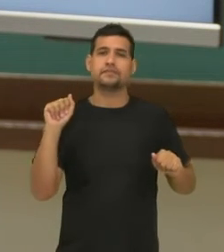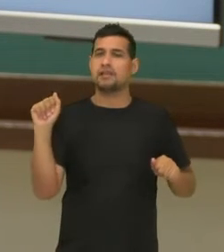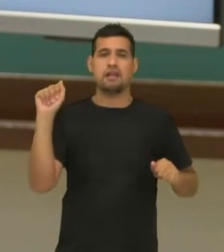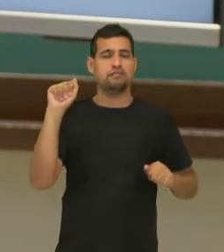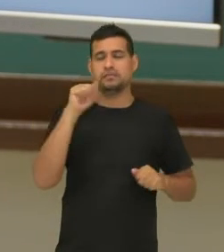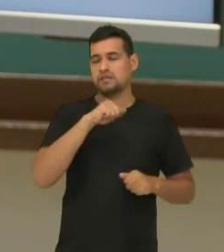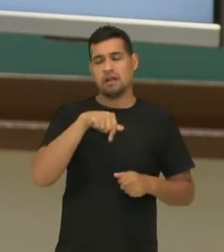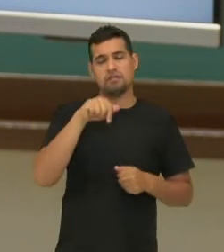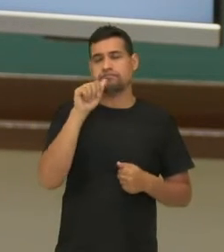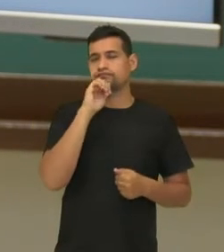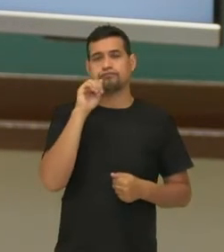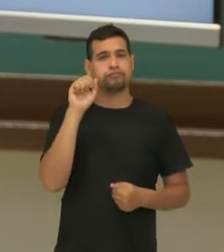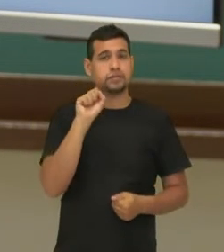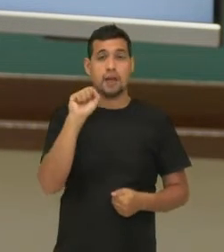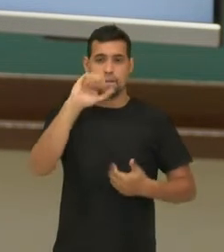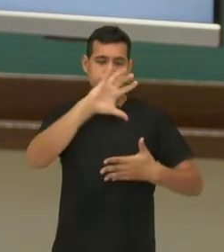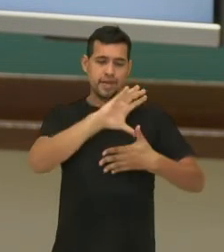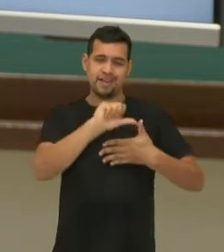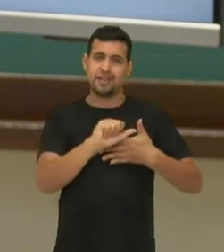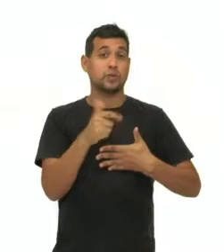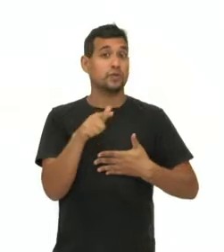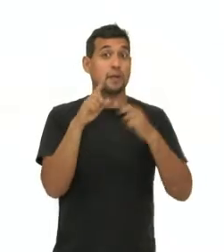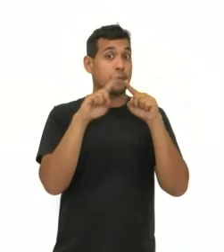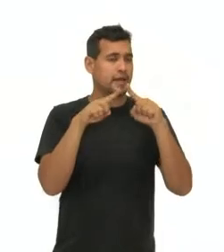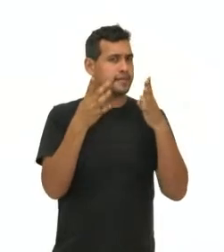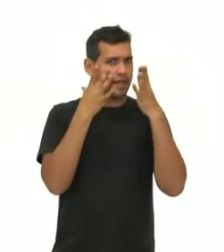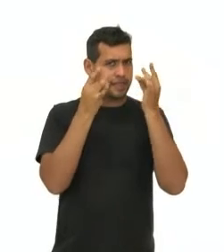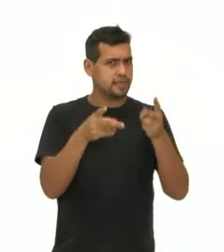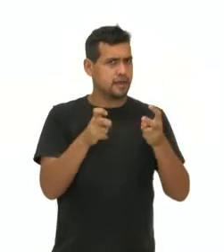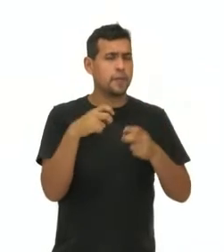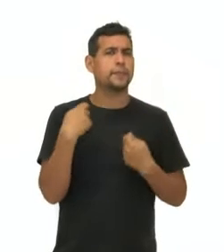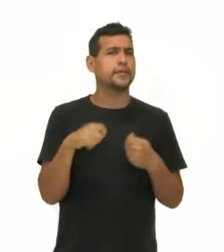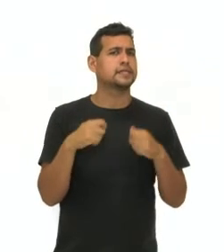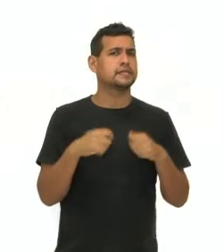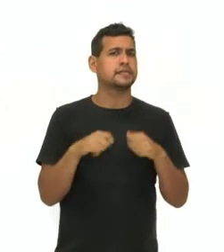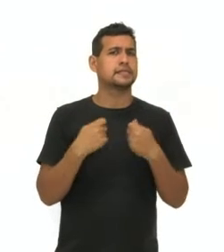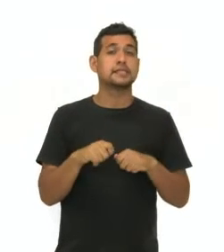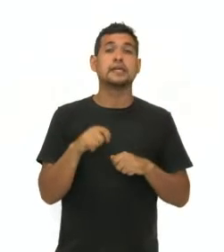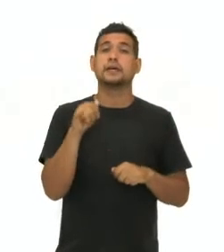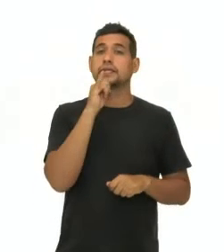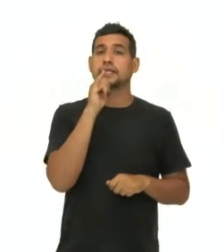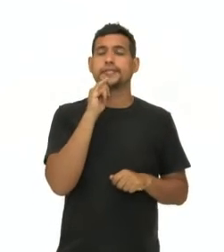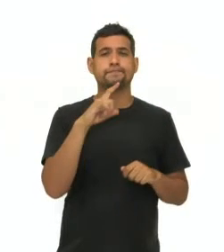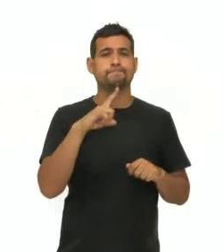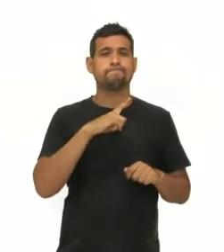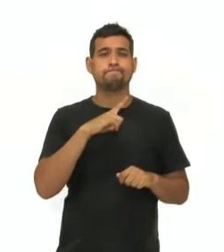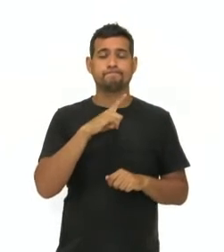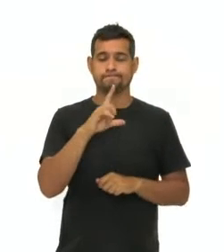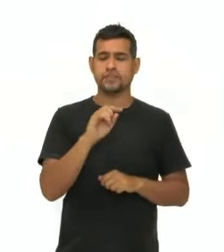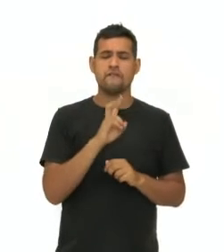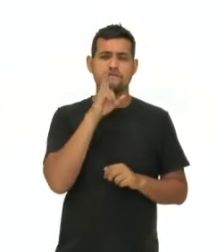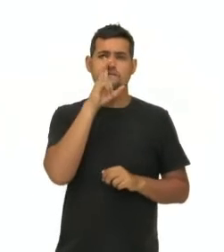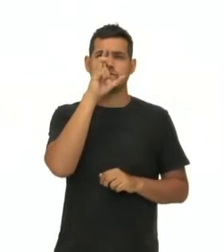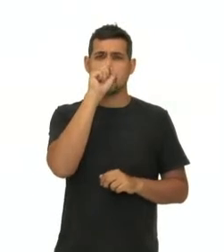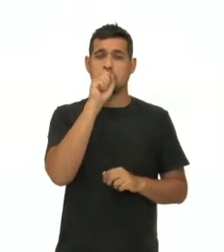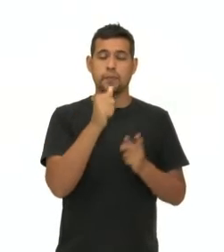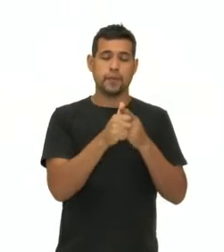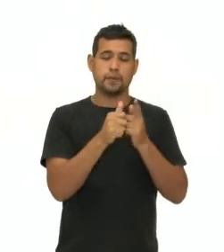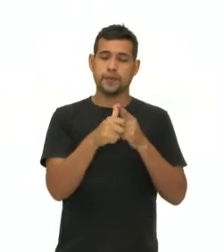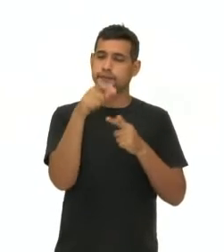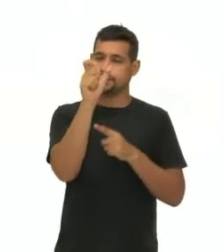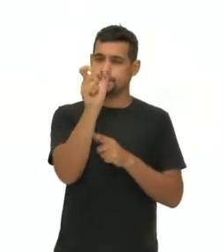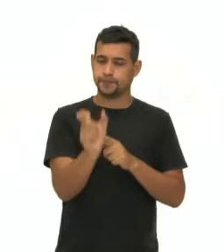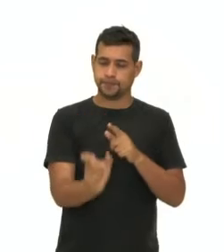América Atenção atenção os pronomes oblíquos tônicos que aparecem na primeira